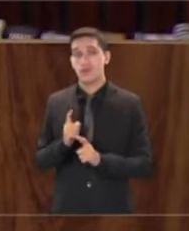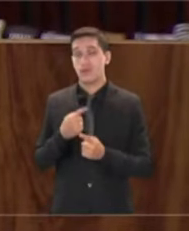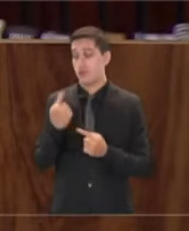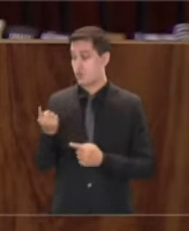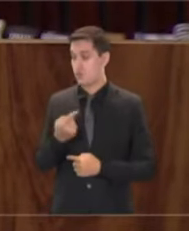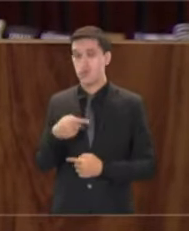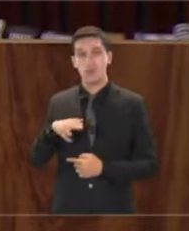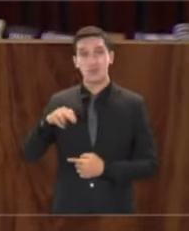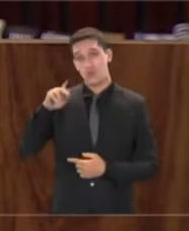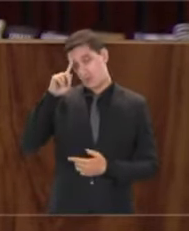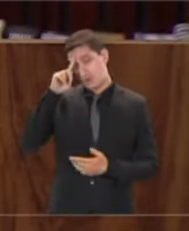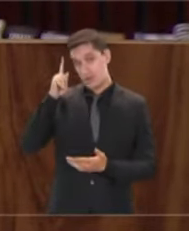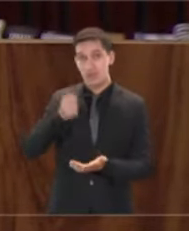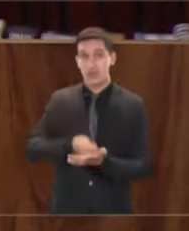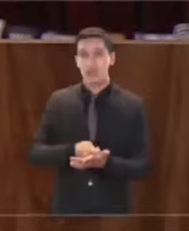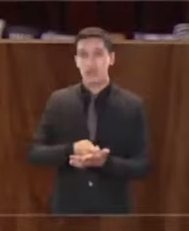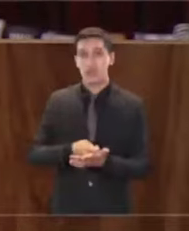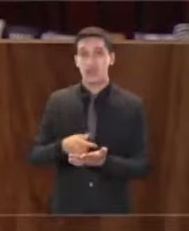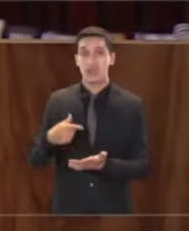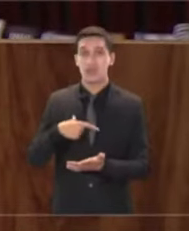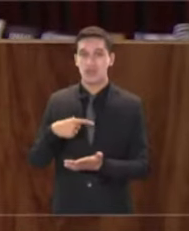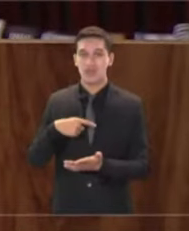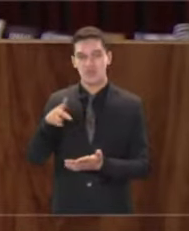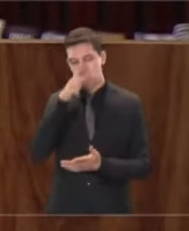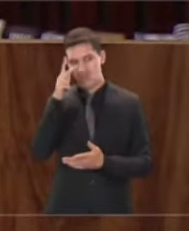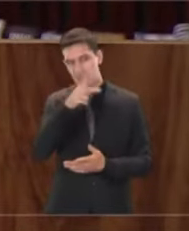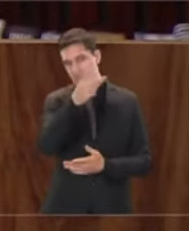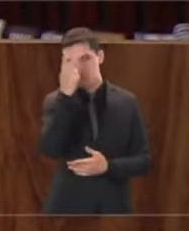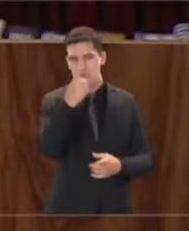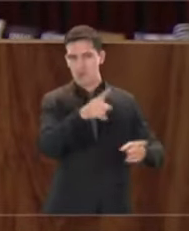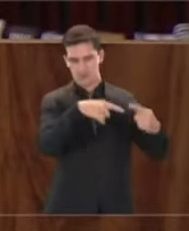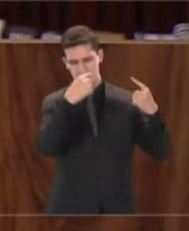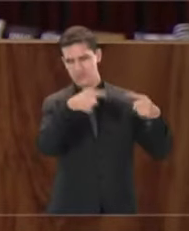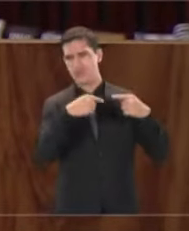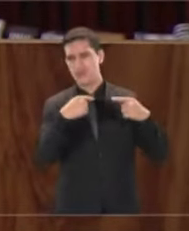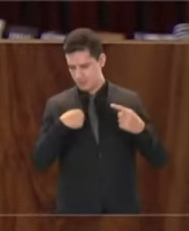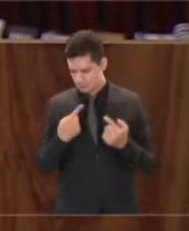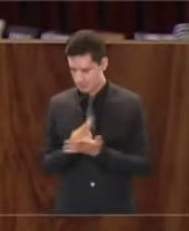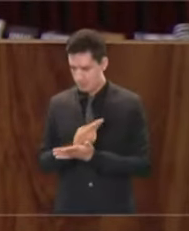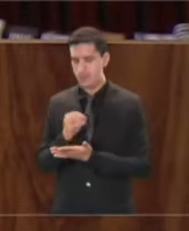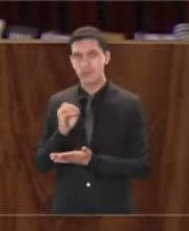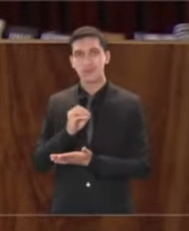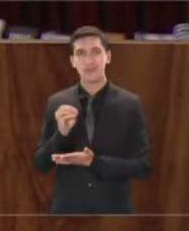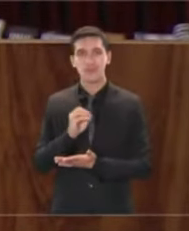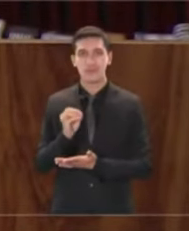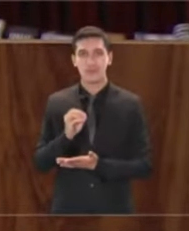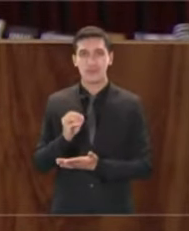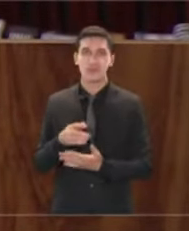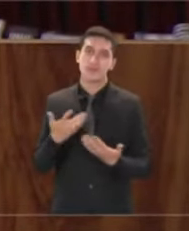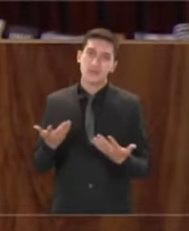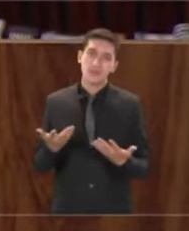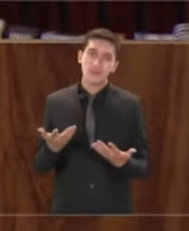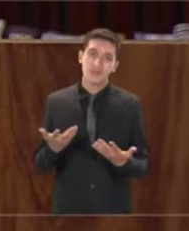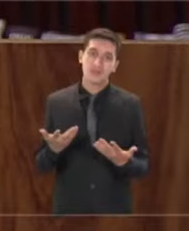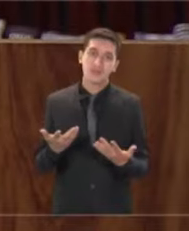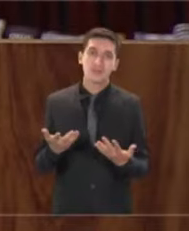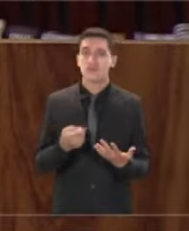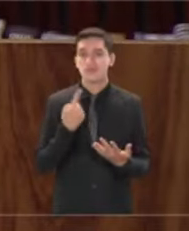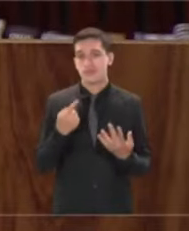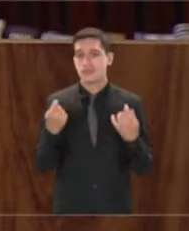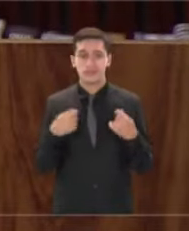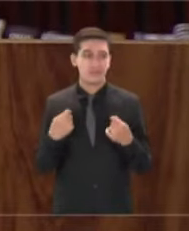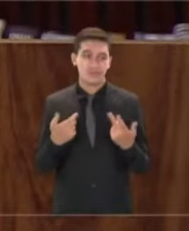proferiu decisão que foi taxada disso ou daquilo injustamente na nossa compreensão? Mas temos